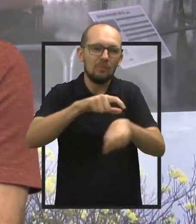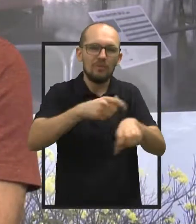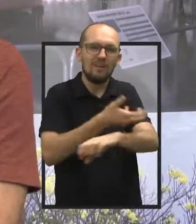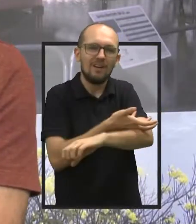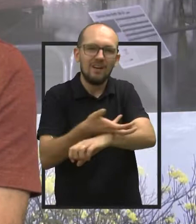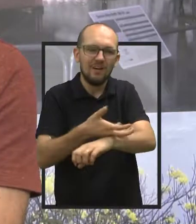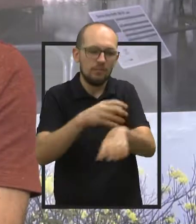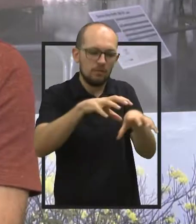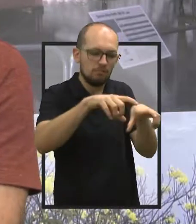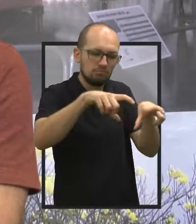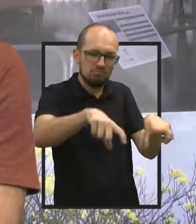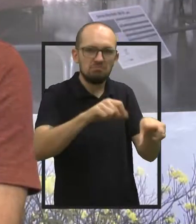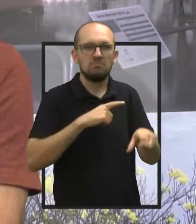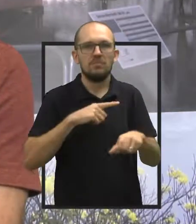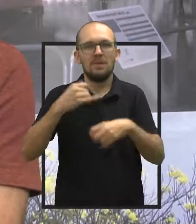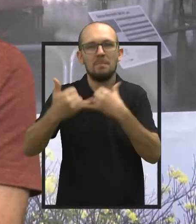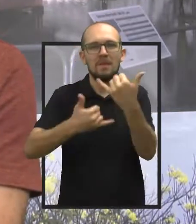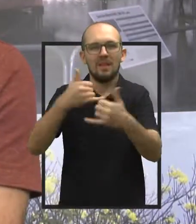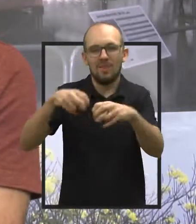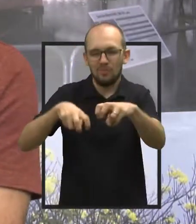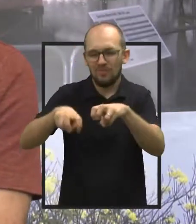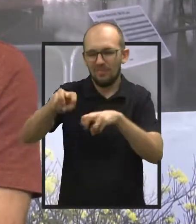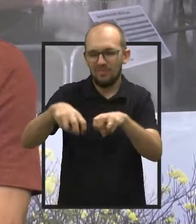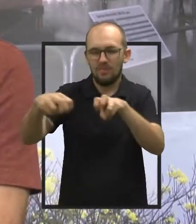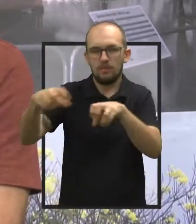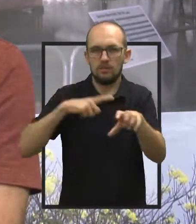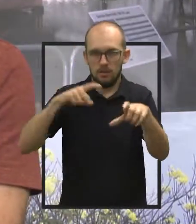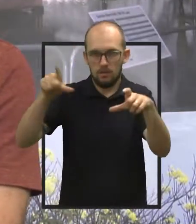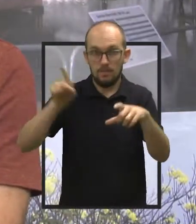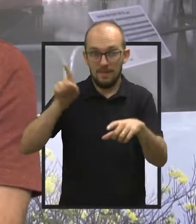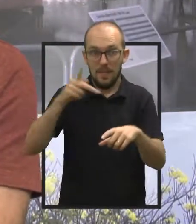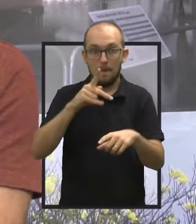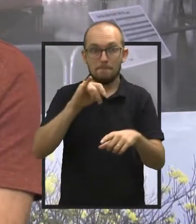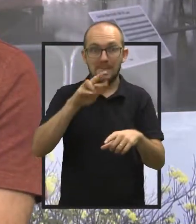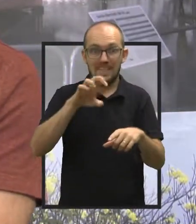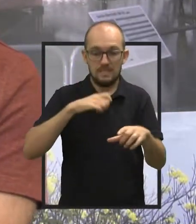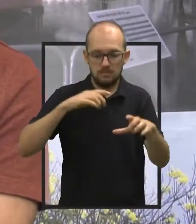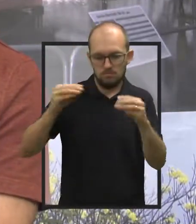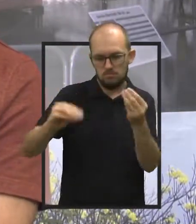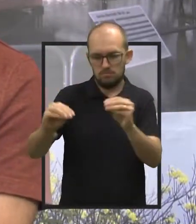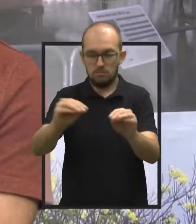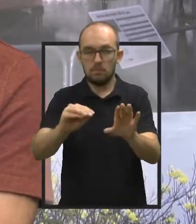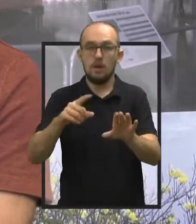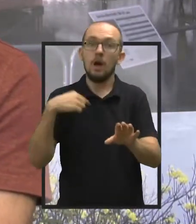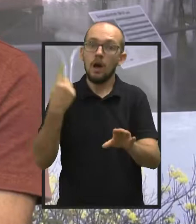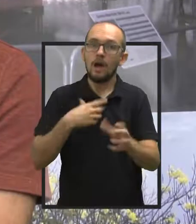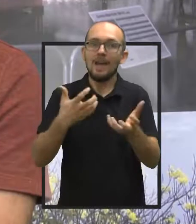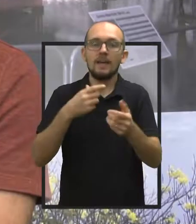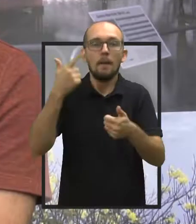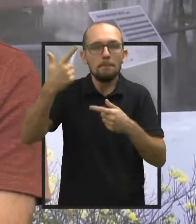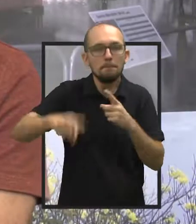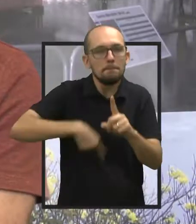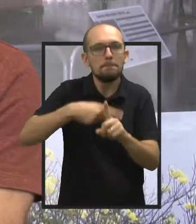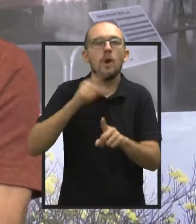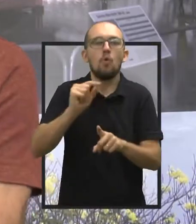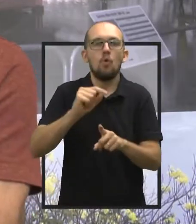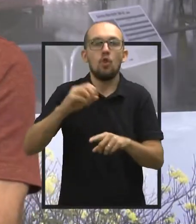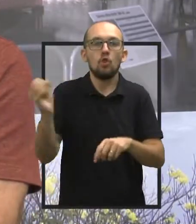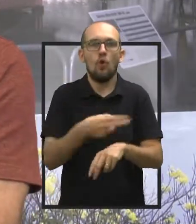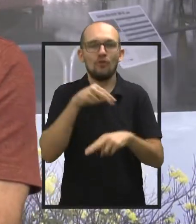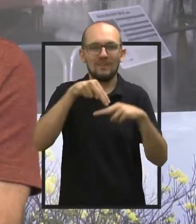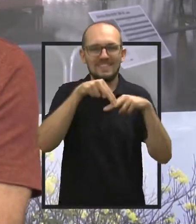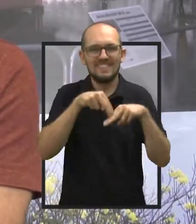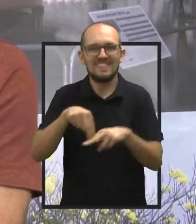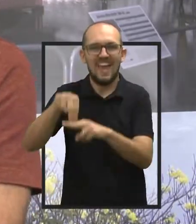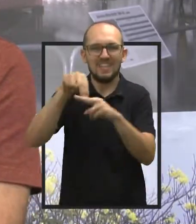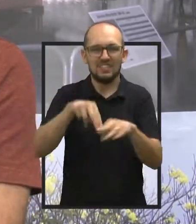que nós vamos colocar já no projeto novo, uma pista de skate para as crianças, né, não precisarem descer de lá no parque no Rio Jaú. Uhum. Né?